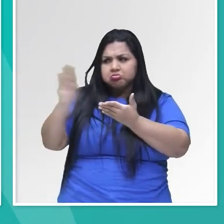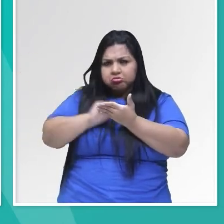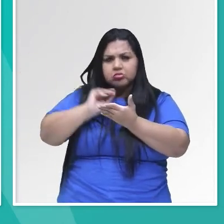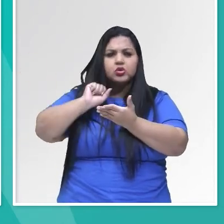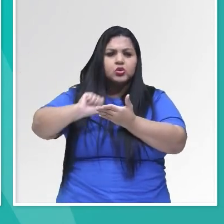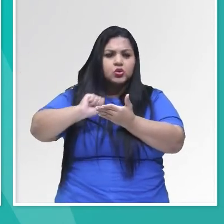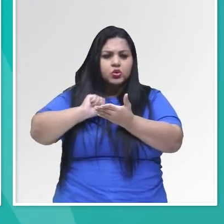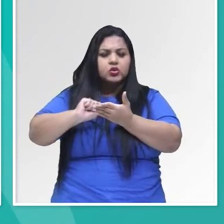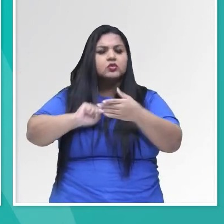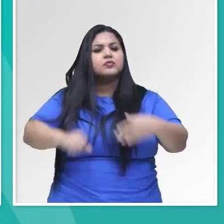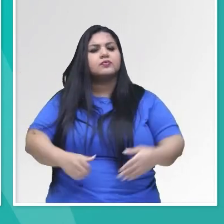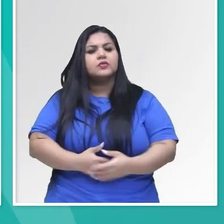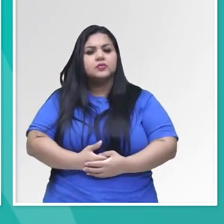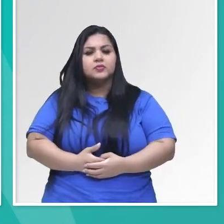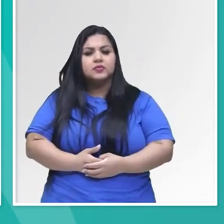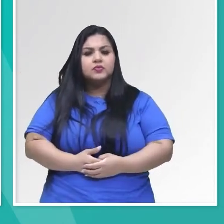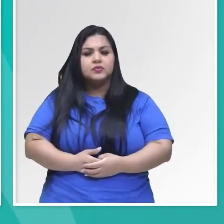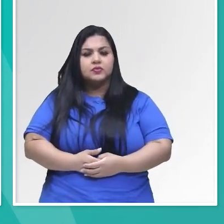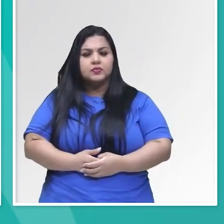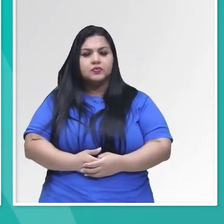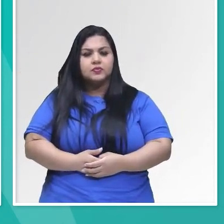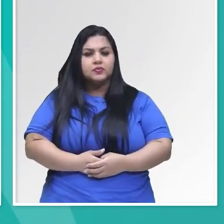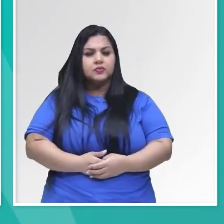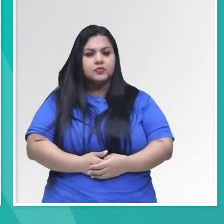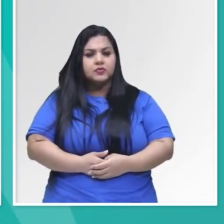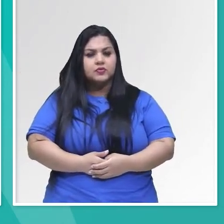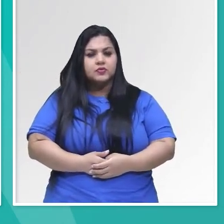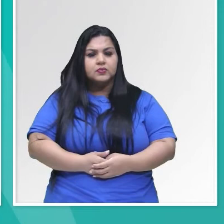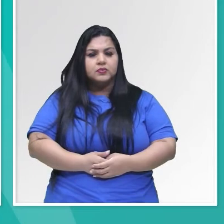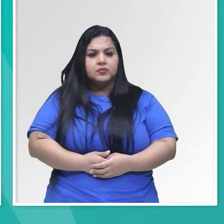Pode observar. Tá bom?